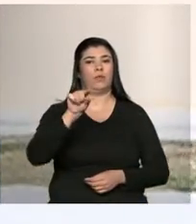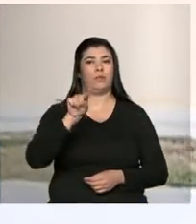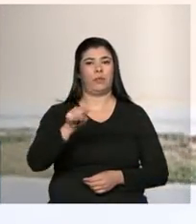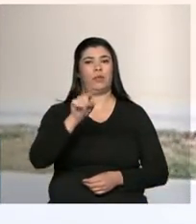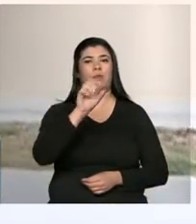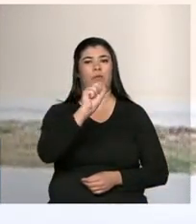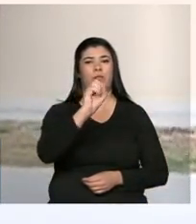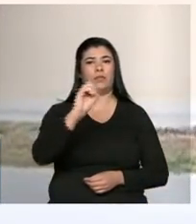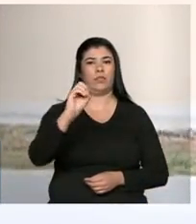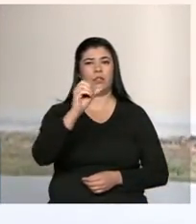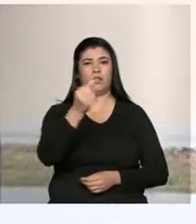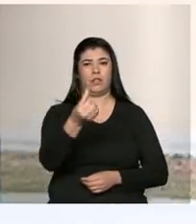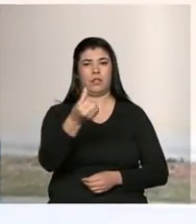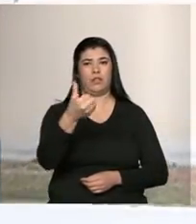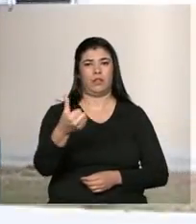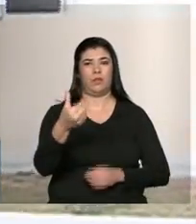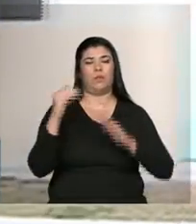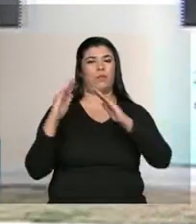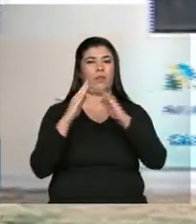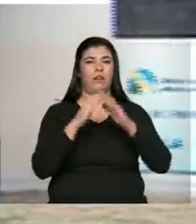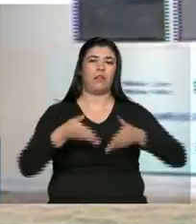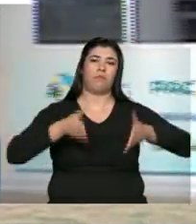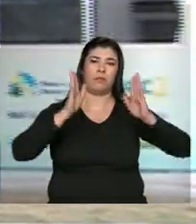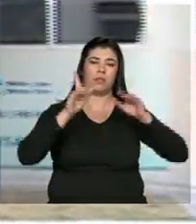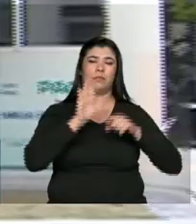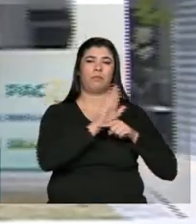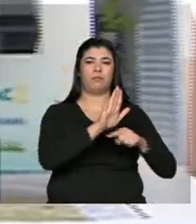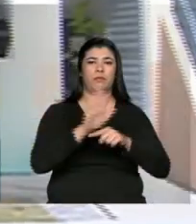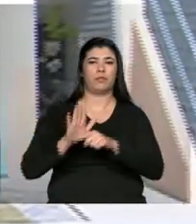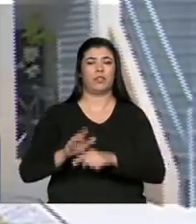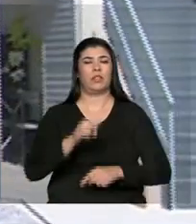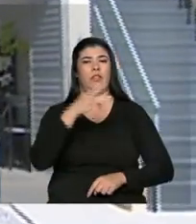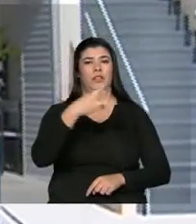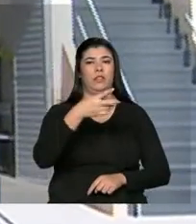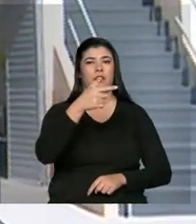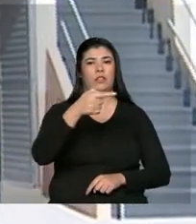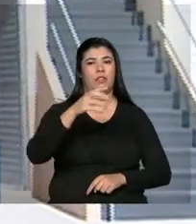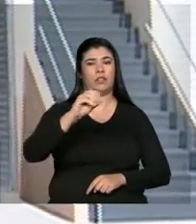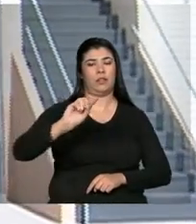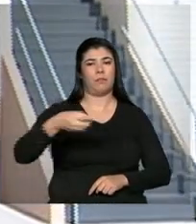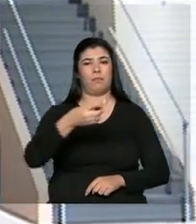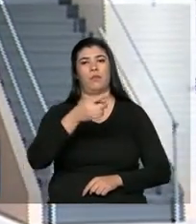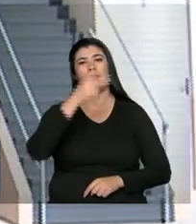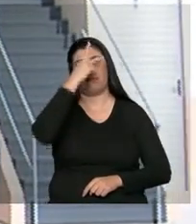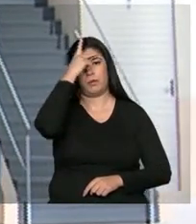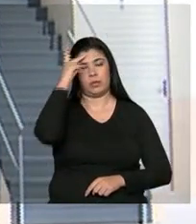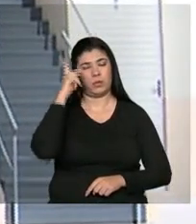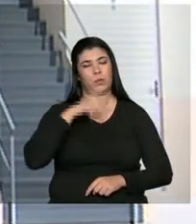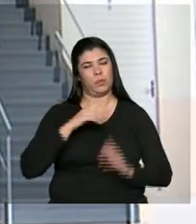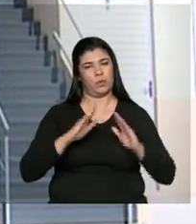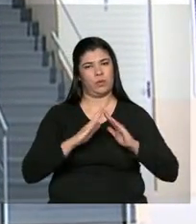861 unidades beneficiando 370 mil pessoas